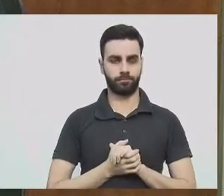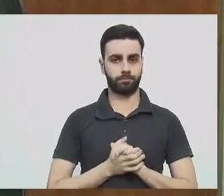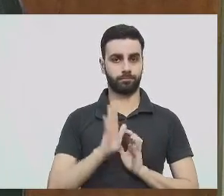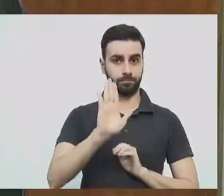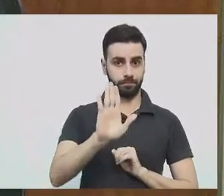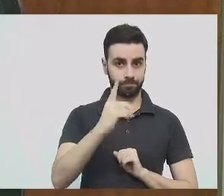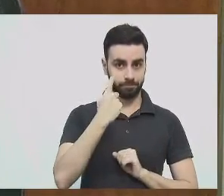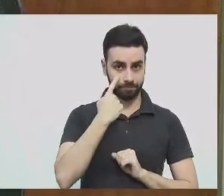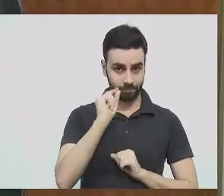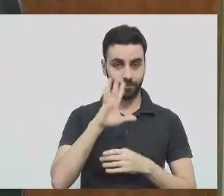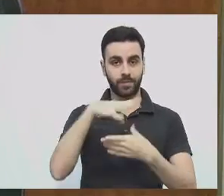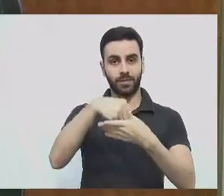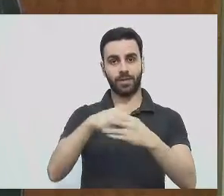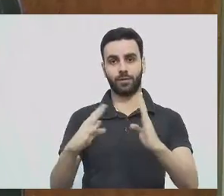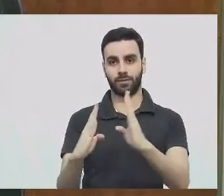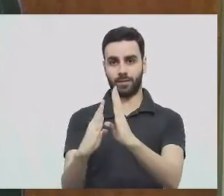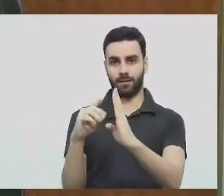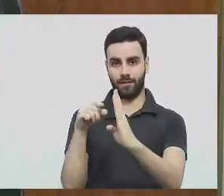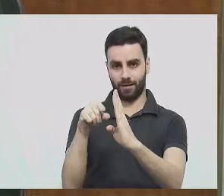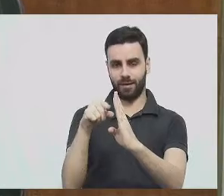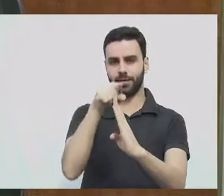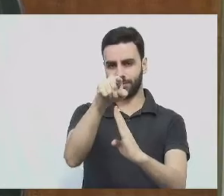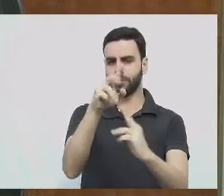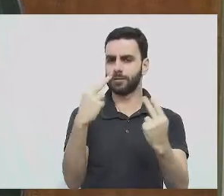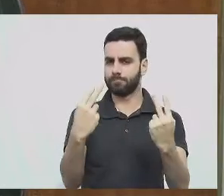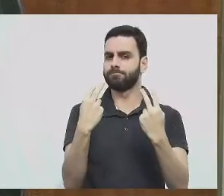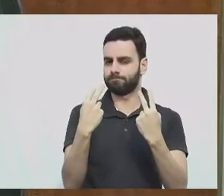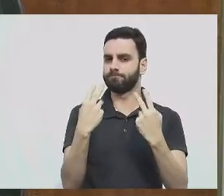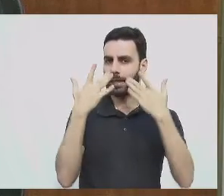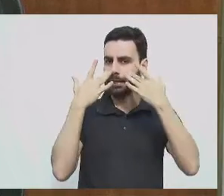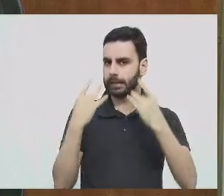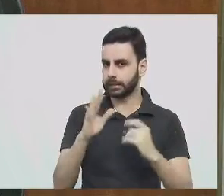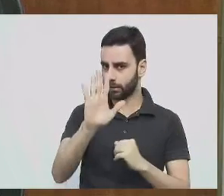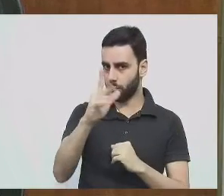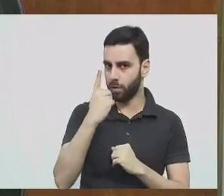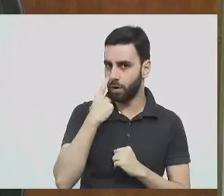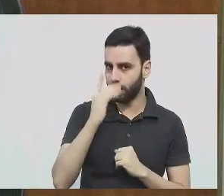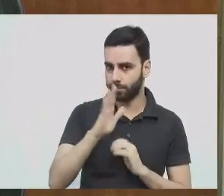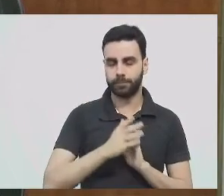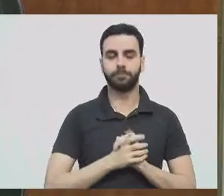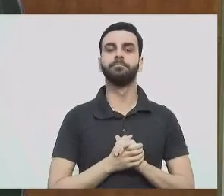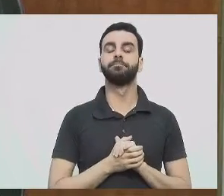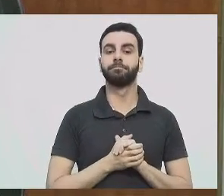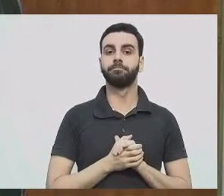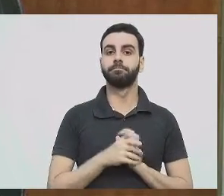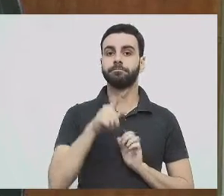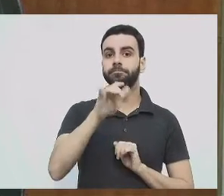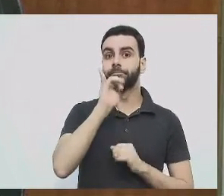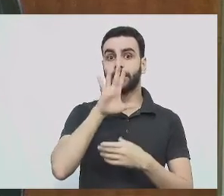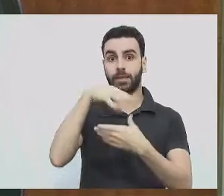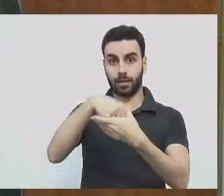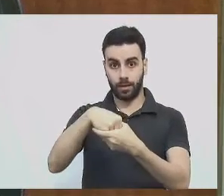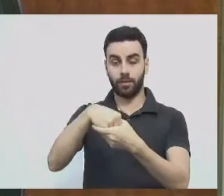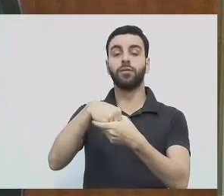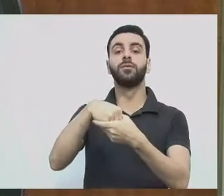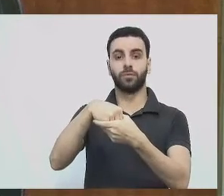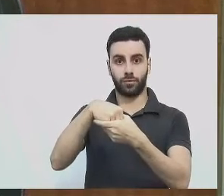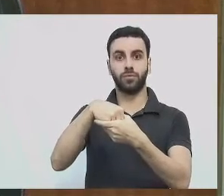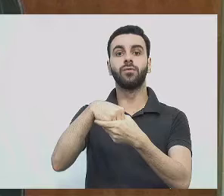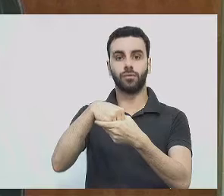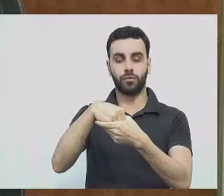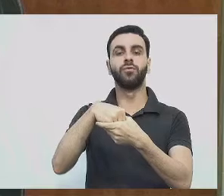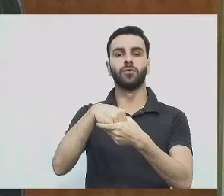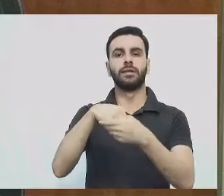pegarem lá na parte do SAAI, meus nobres colegas, quem está em casa me acompanhando, você vai lá na parte